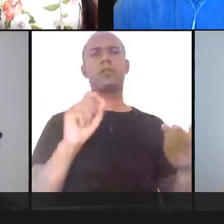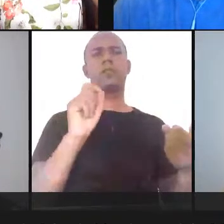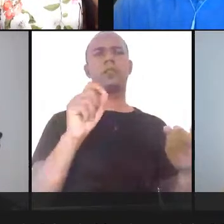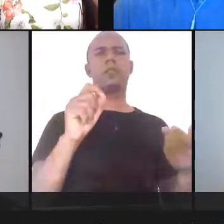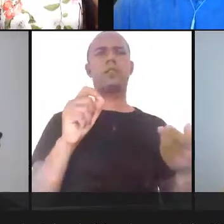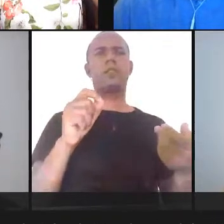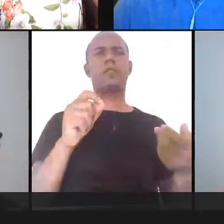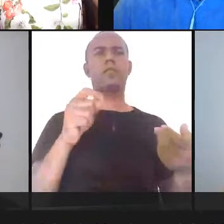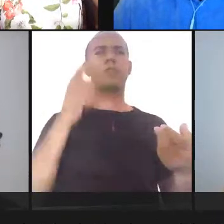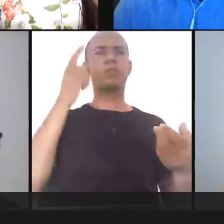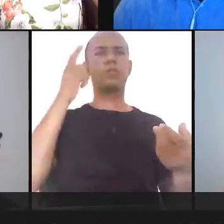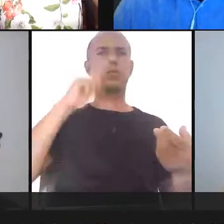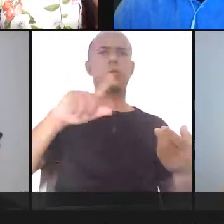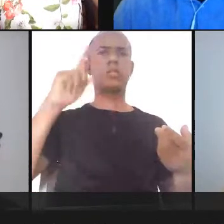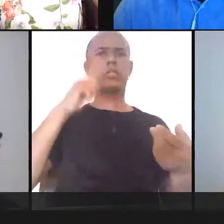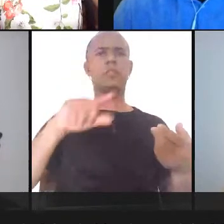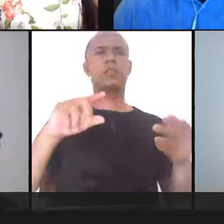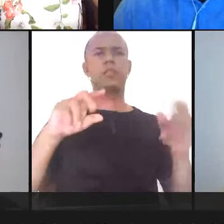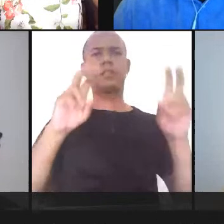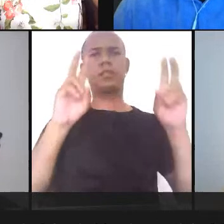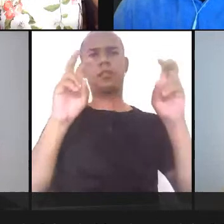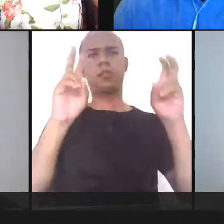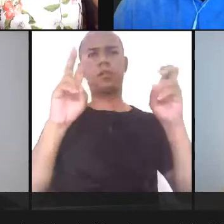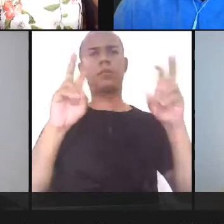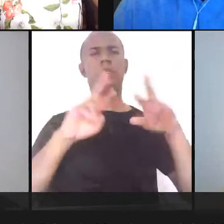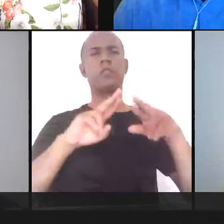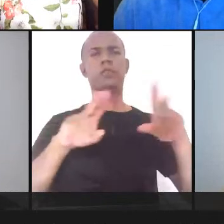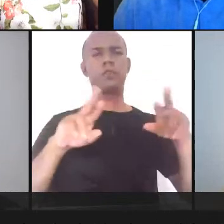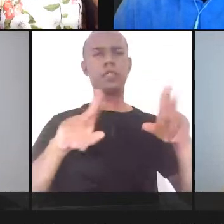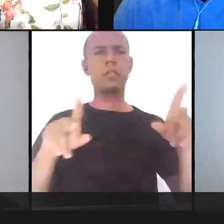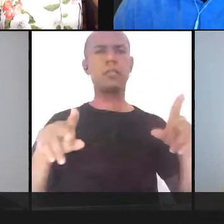E creio, eu tenho muita esperança,